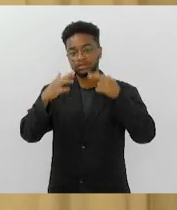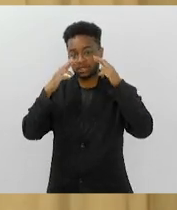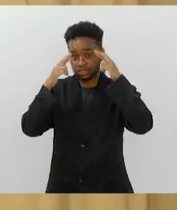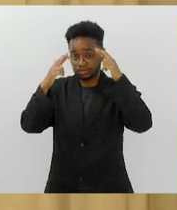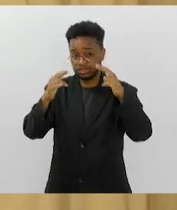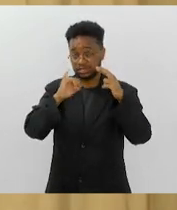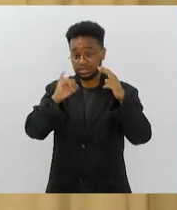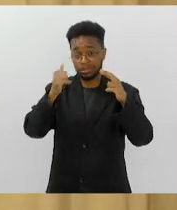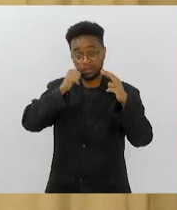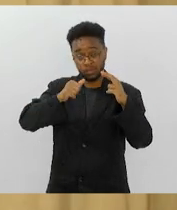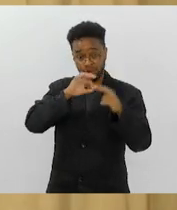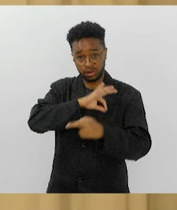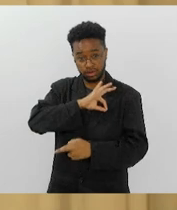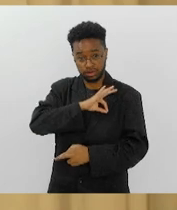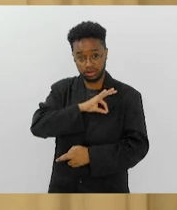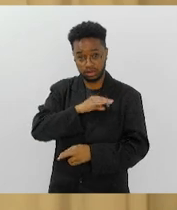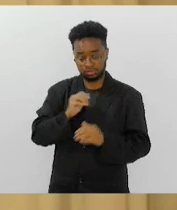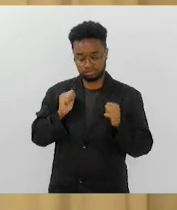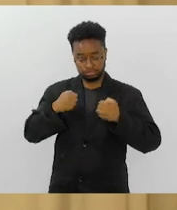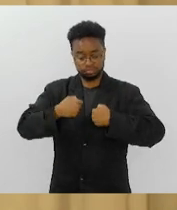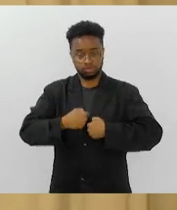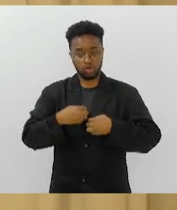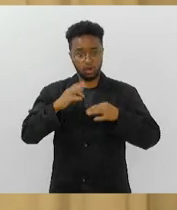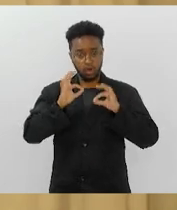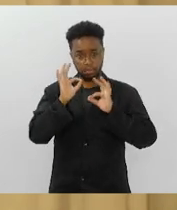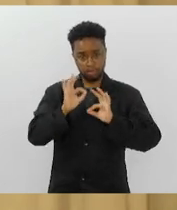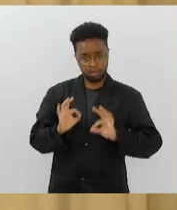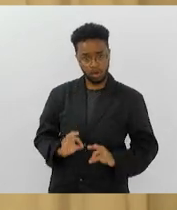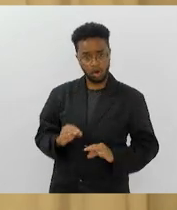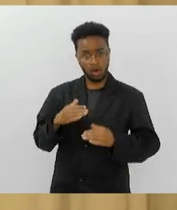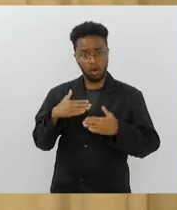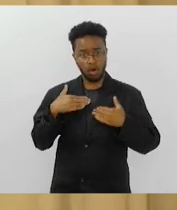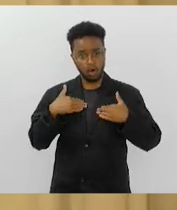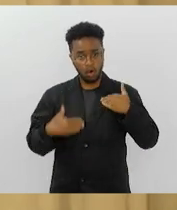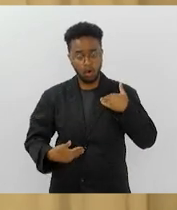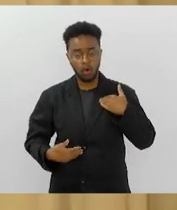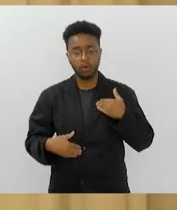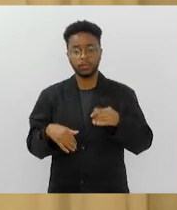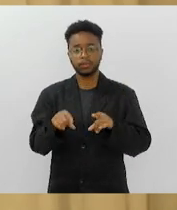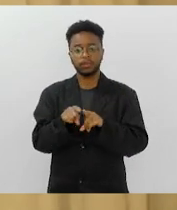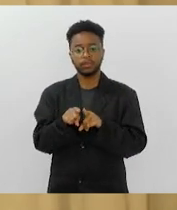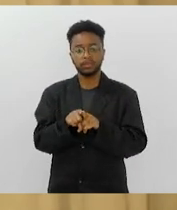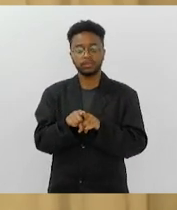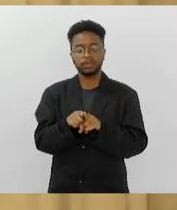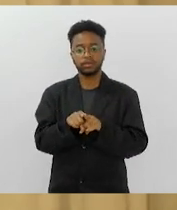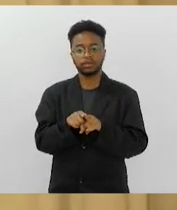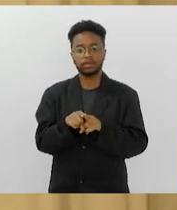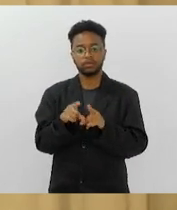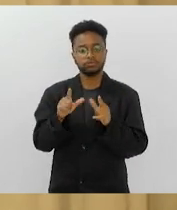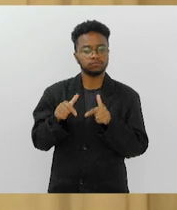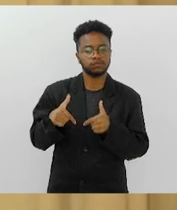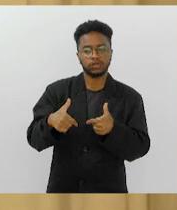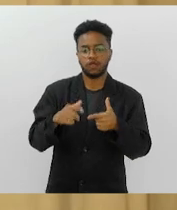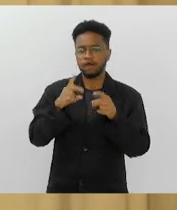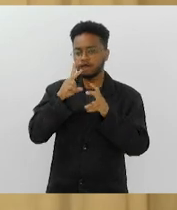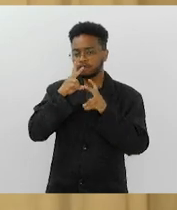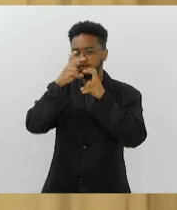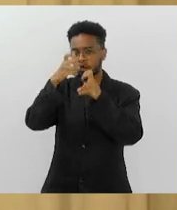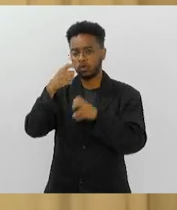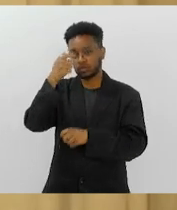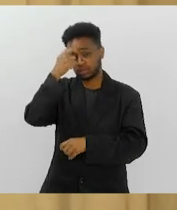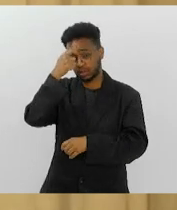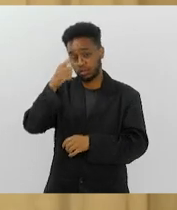feminina traja seu uniforme, está com aquele vigor interior, aquela força moral que ela tem, que